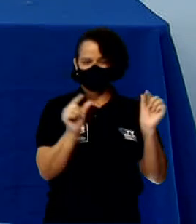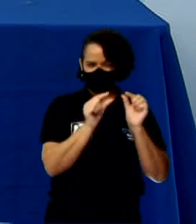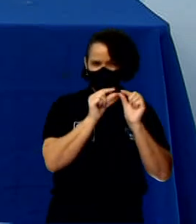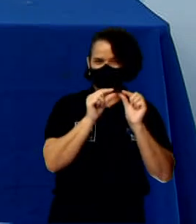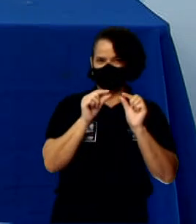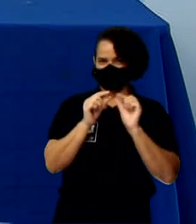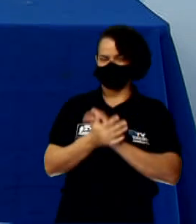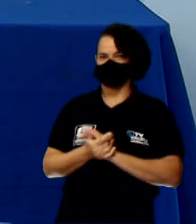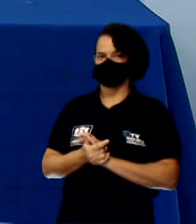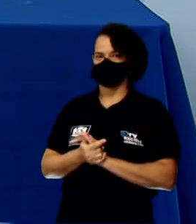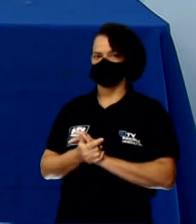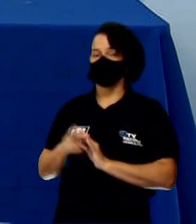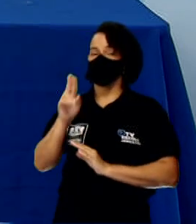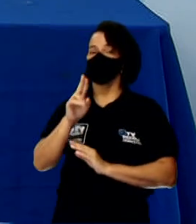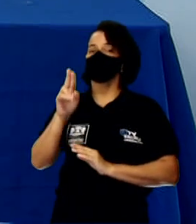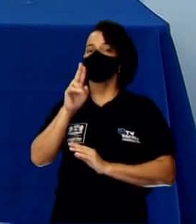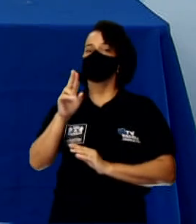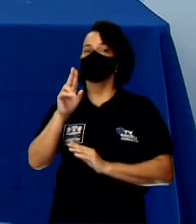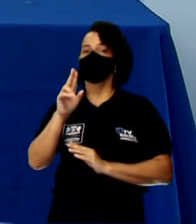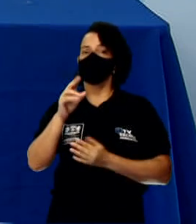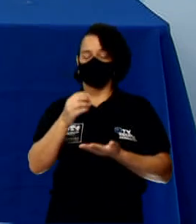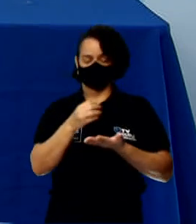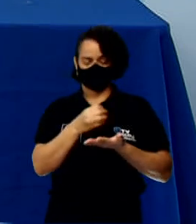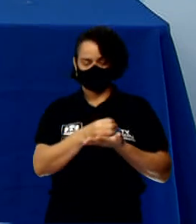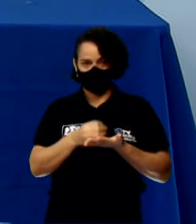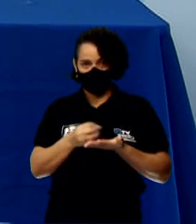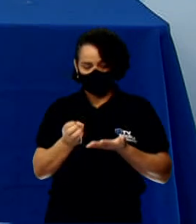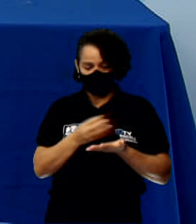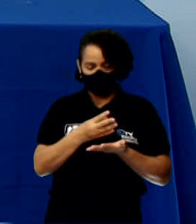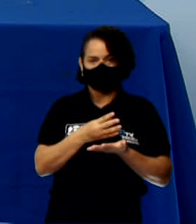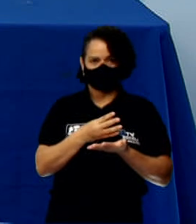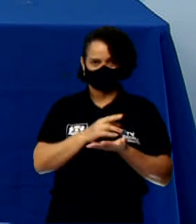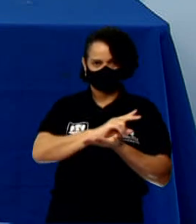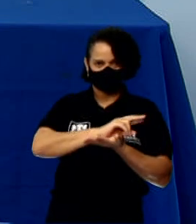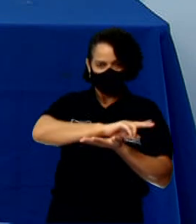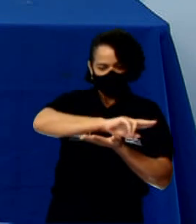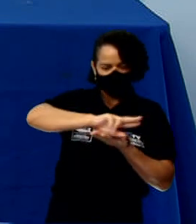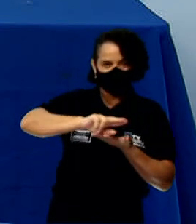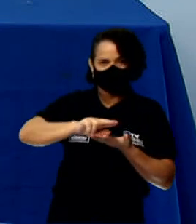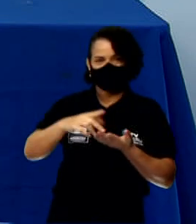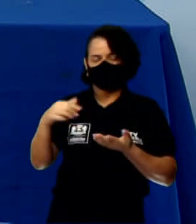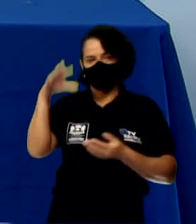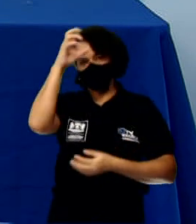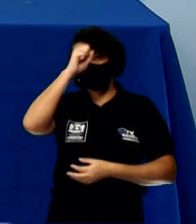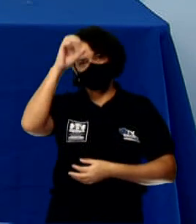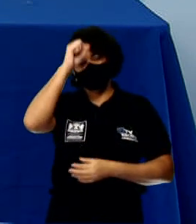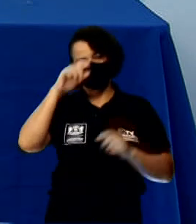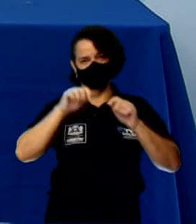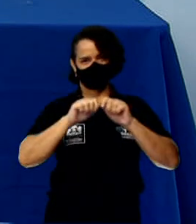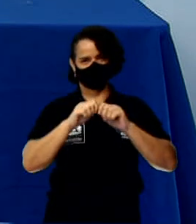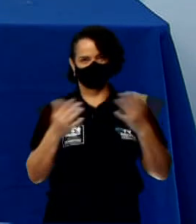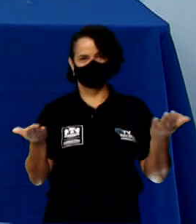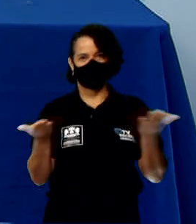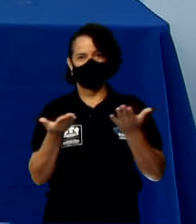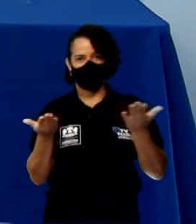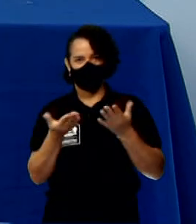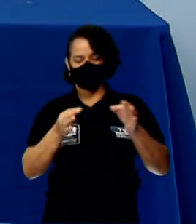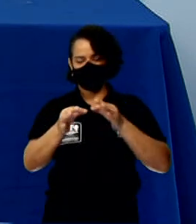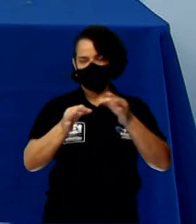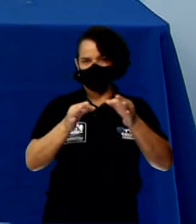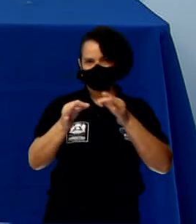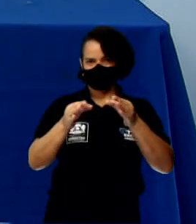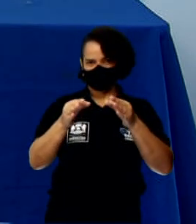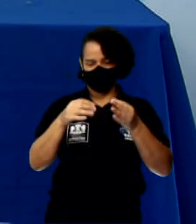eu vou utilizar um dado. No caso, alguns dados. Vamos aprender a fazer esses dados e a organizar esse dado